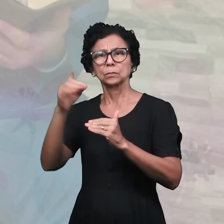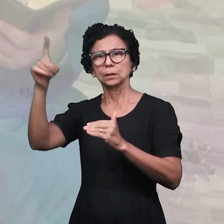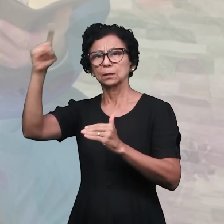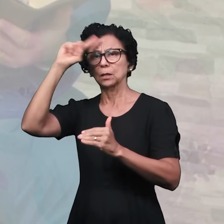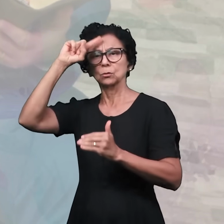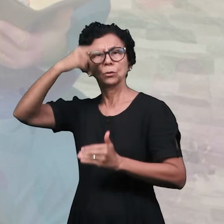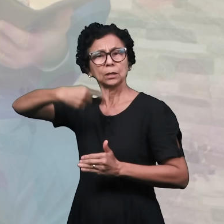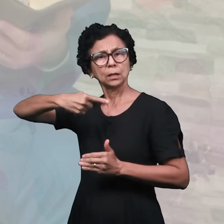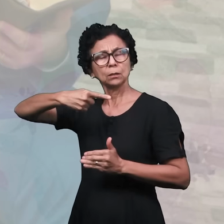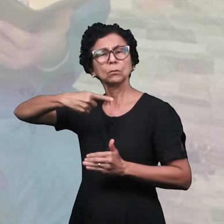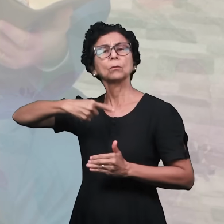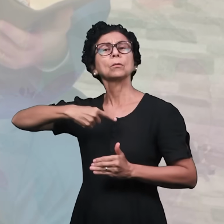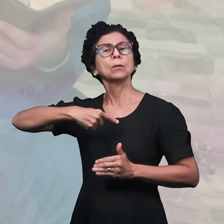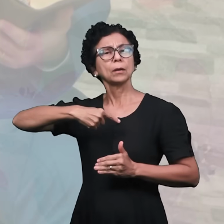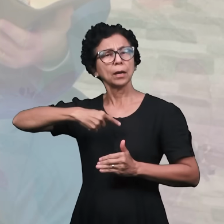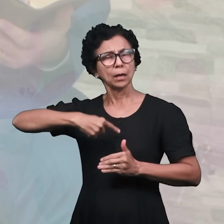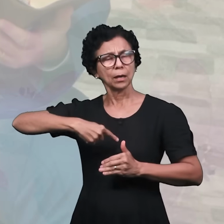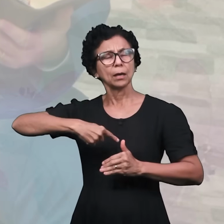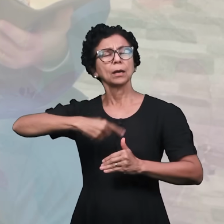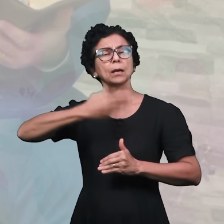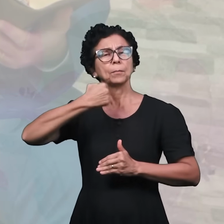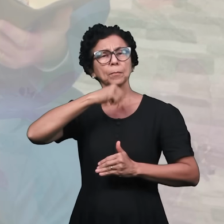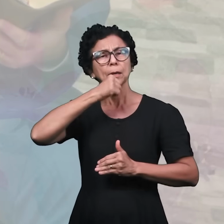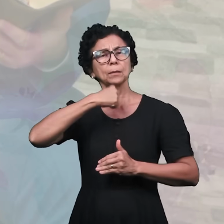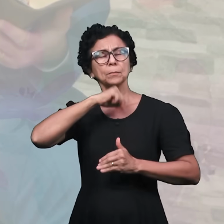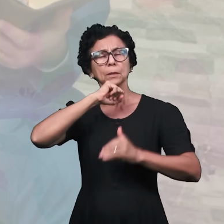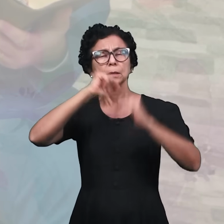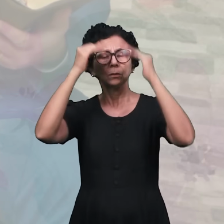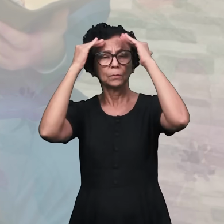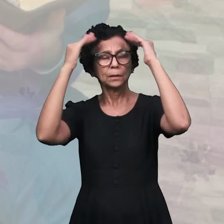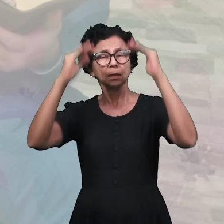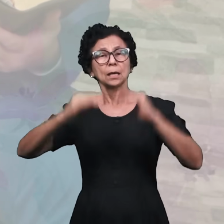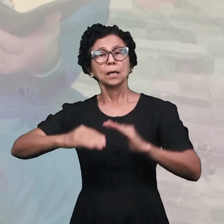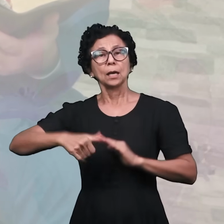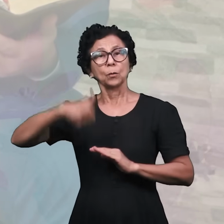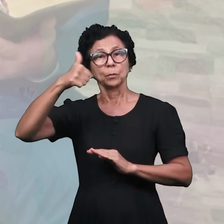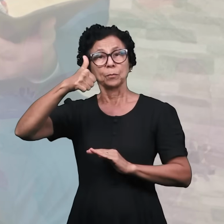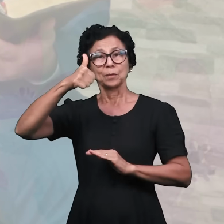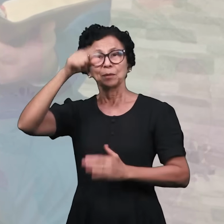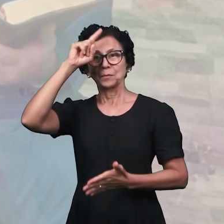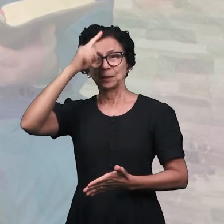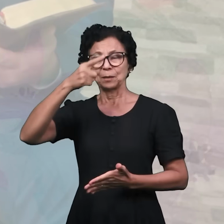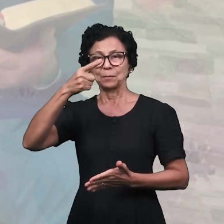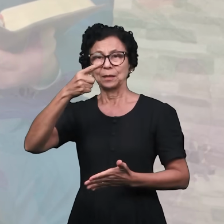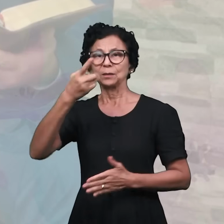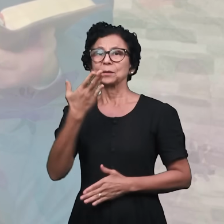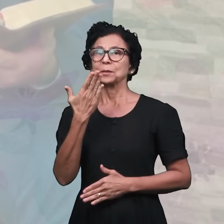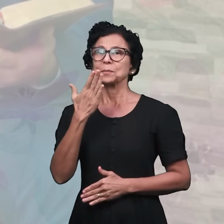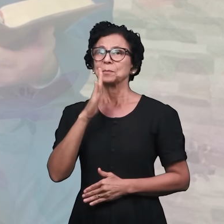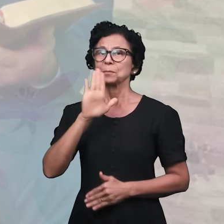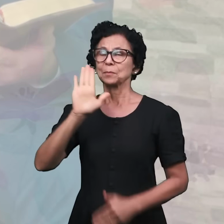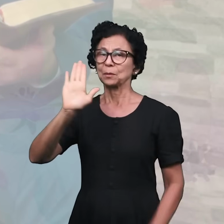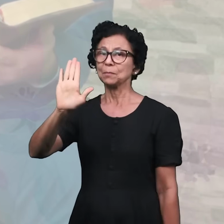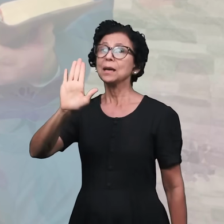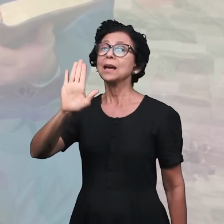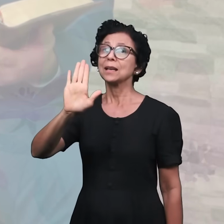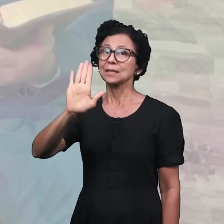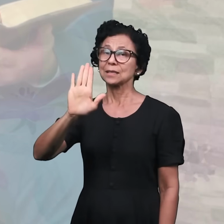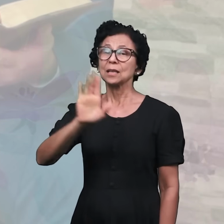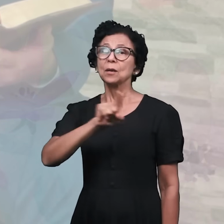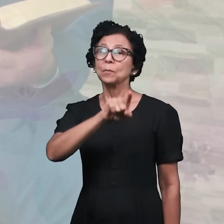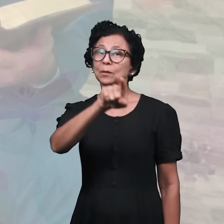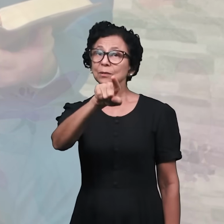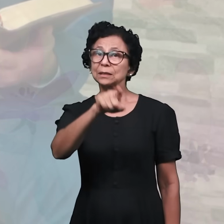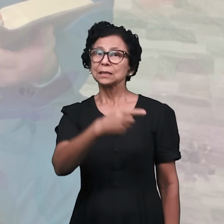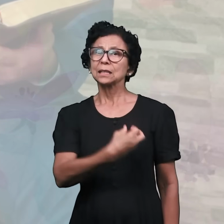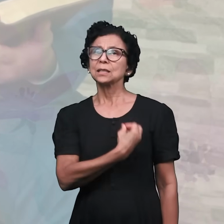justo. Honra a teu pai e a tua mãe, que é o primeiro mandamento com promessa, para que te vá bem e